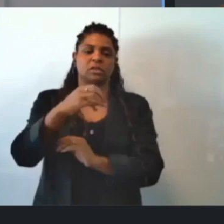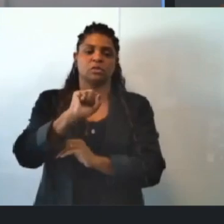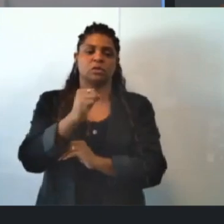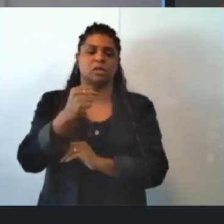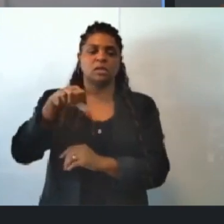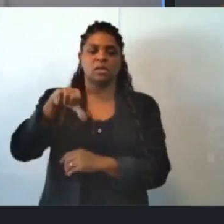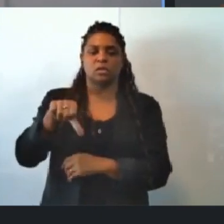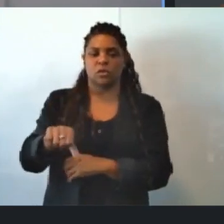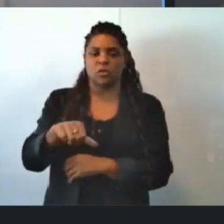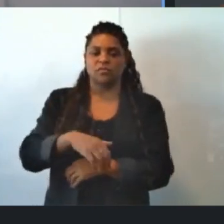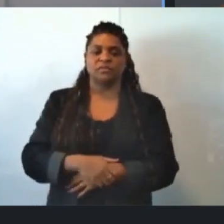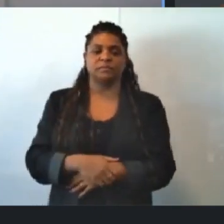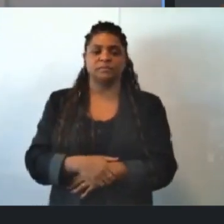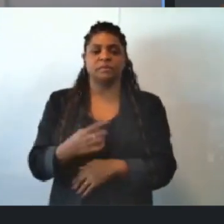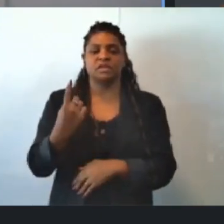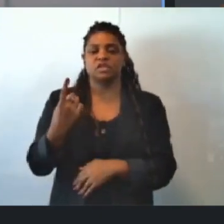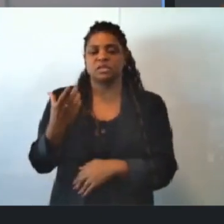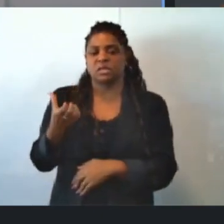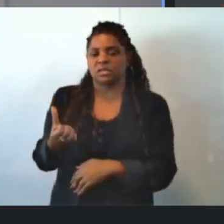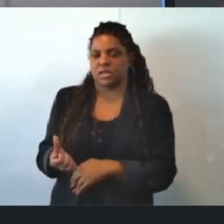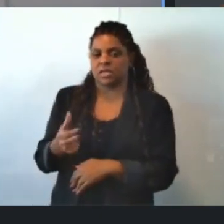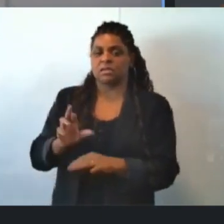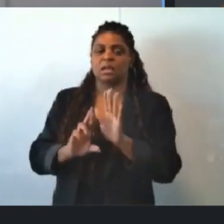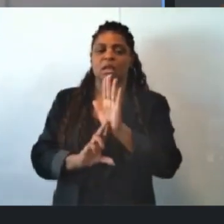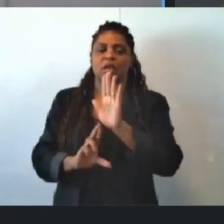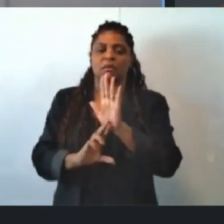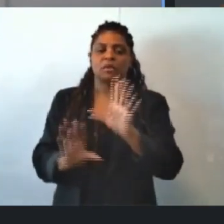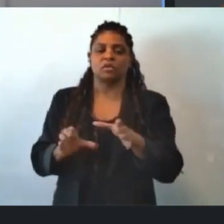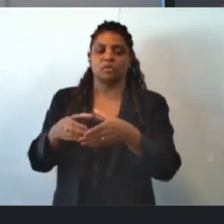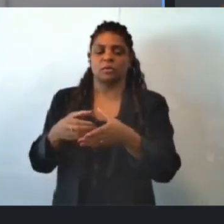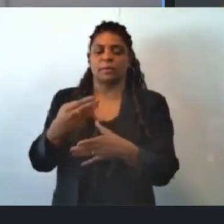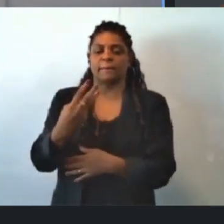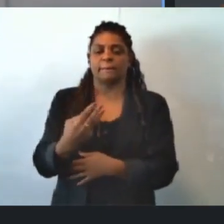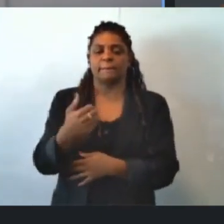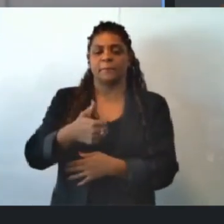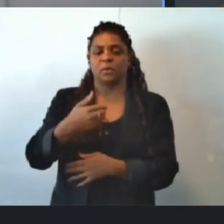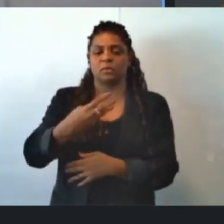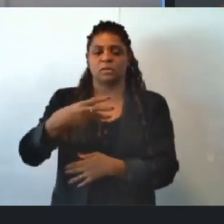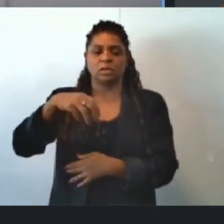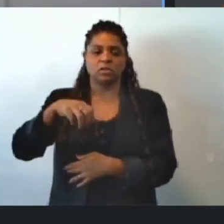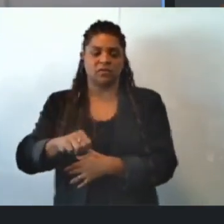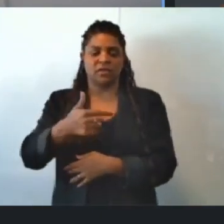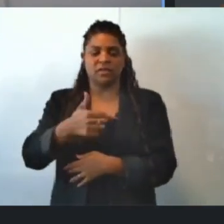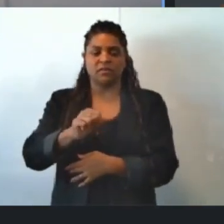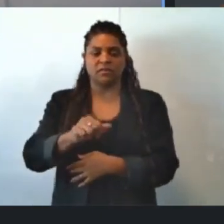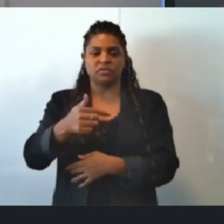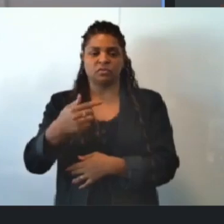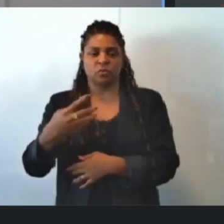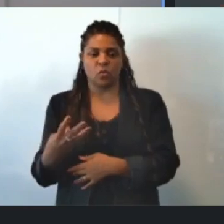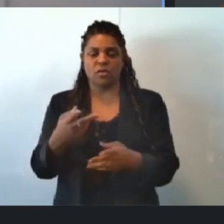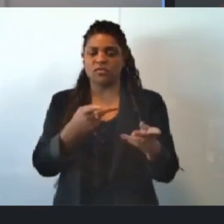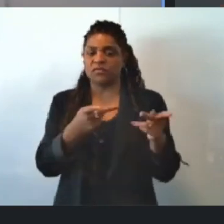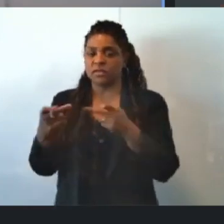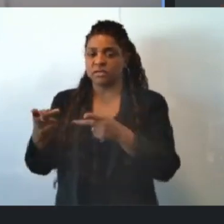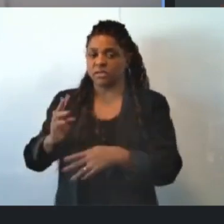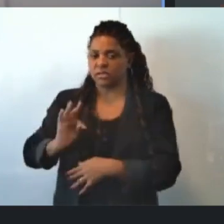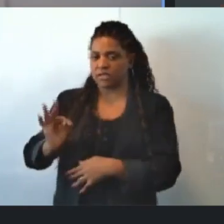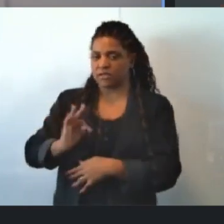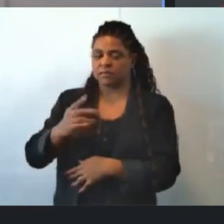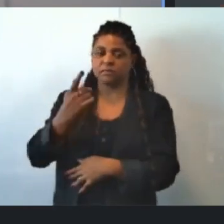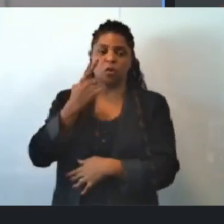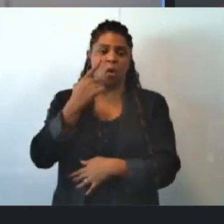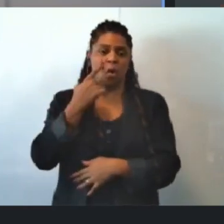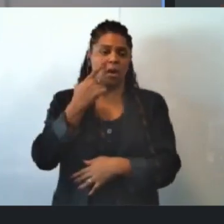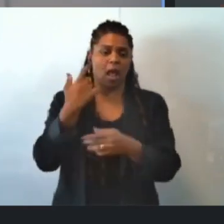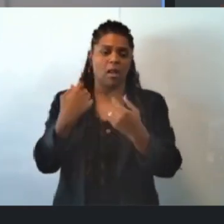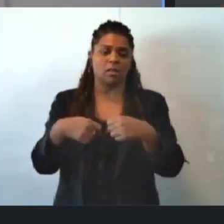1389. 16º, requerimento de comissão 1390-24, é uma visita técnica. Analisar a necessidade de um redutor de velocidade na